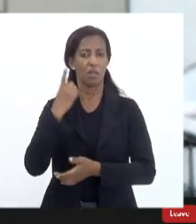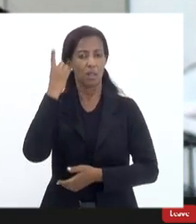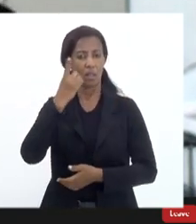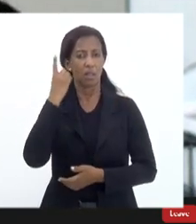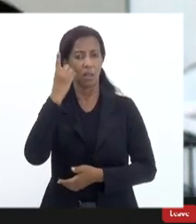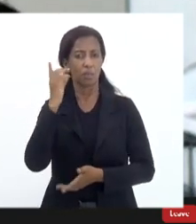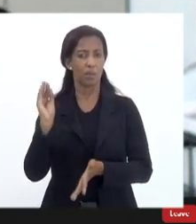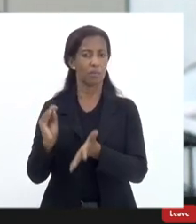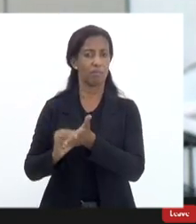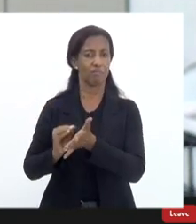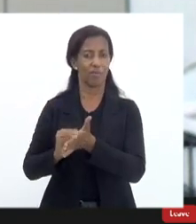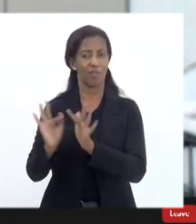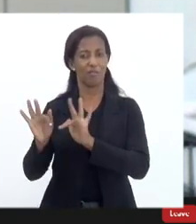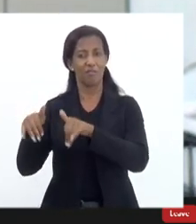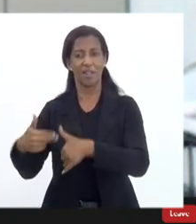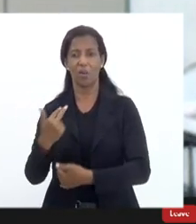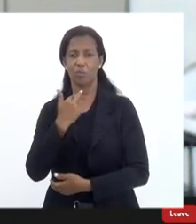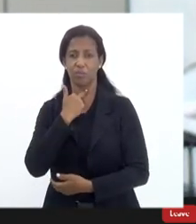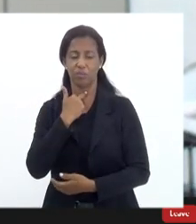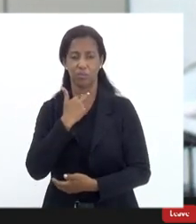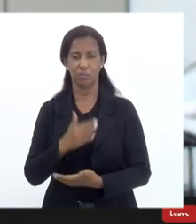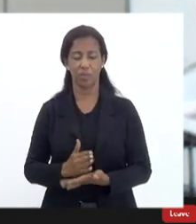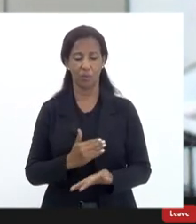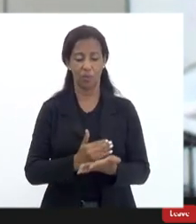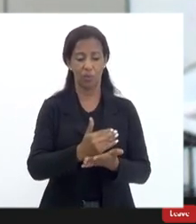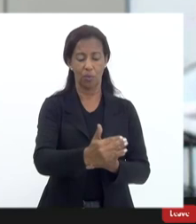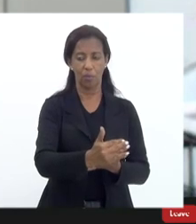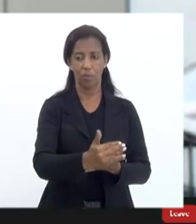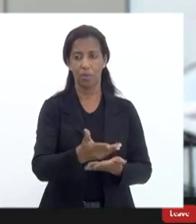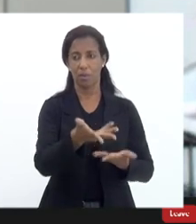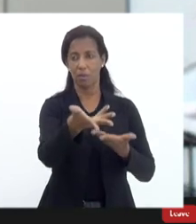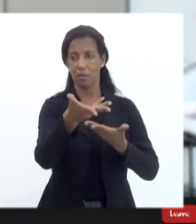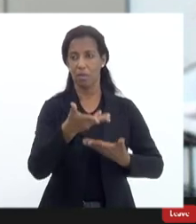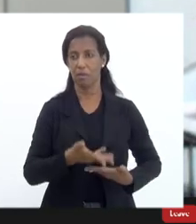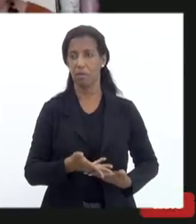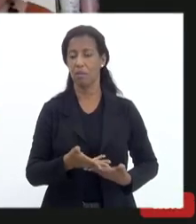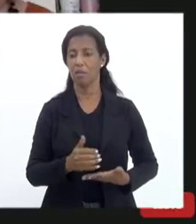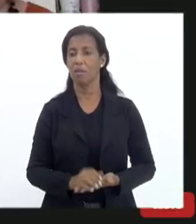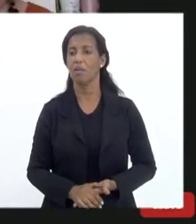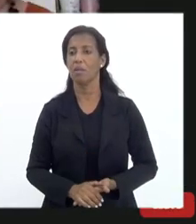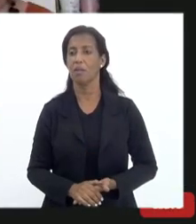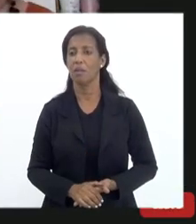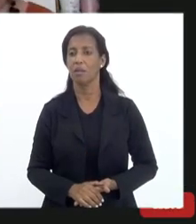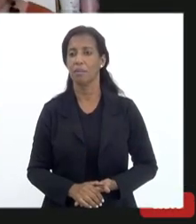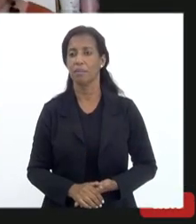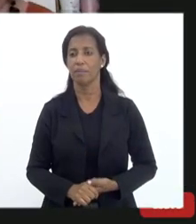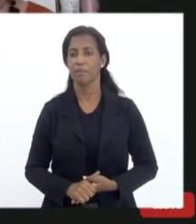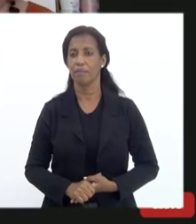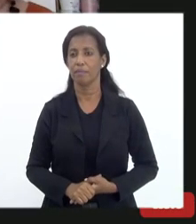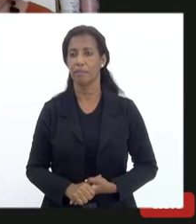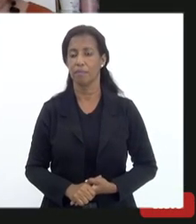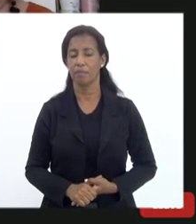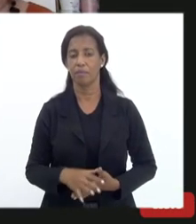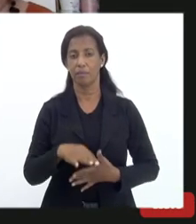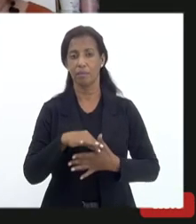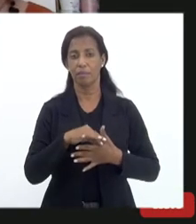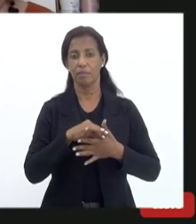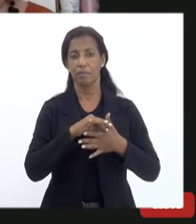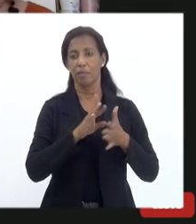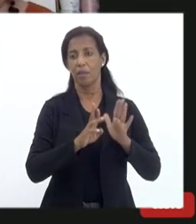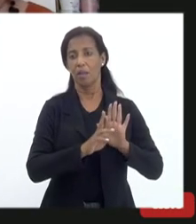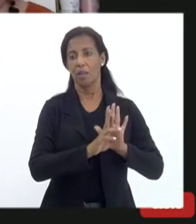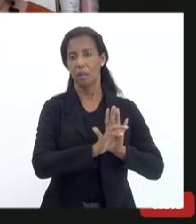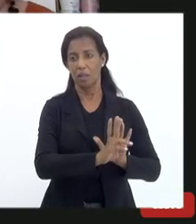sua contribuição. Então eu gostaria de começar chamando para fazer o uso da palavra a representante